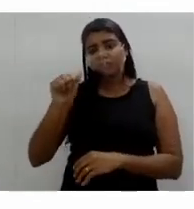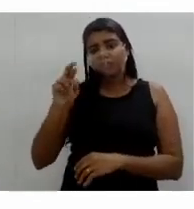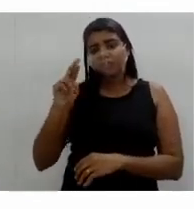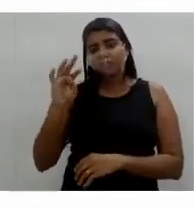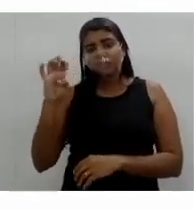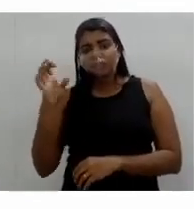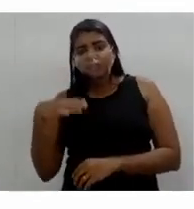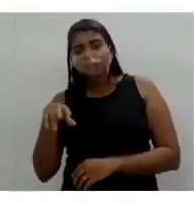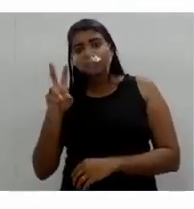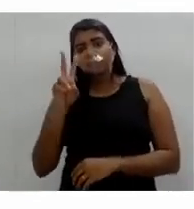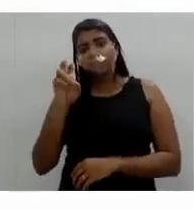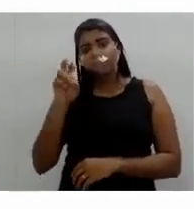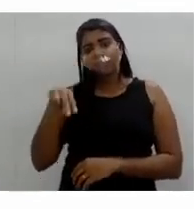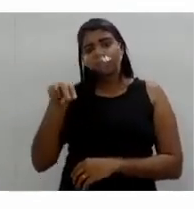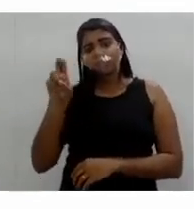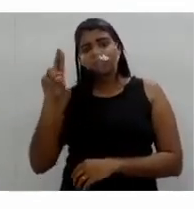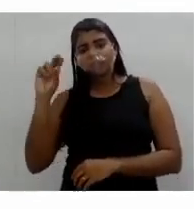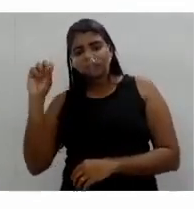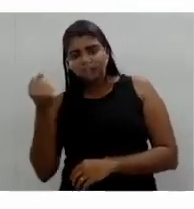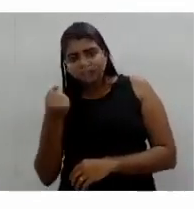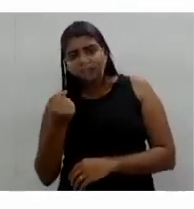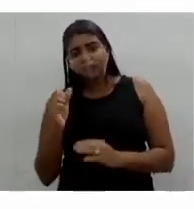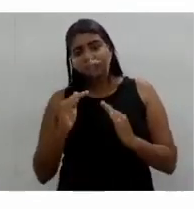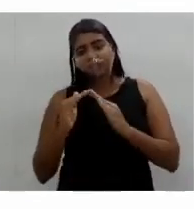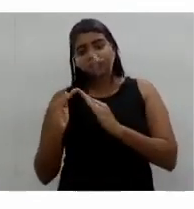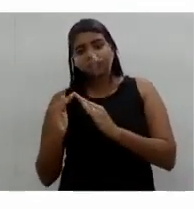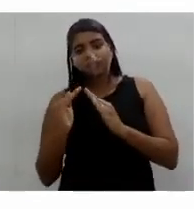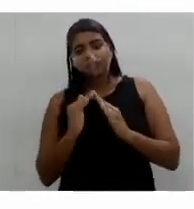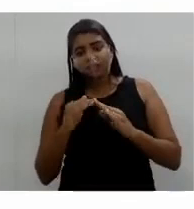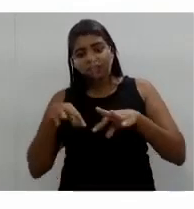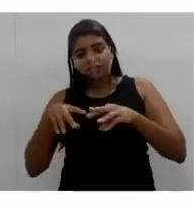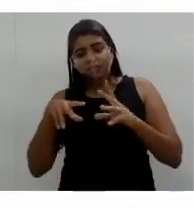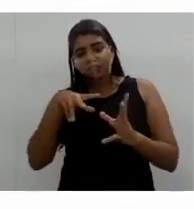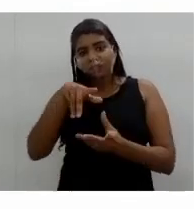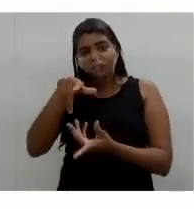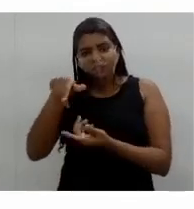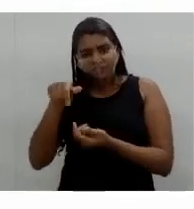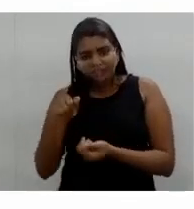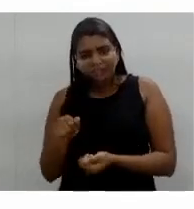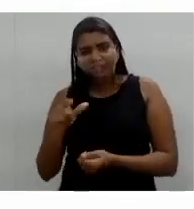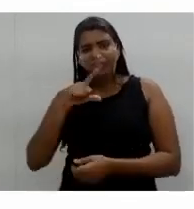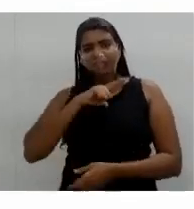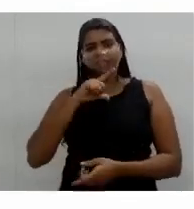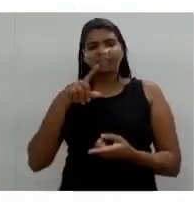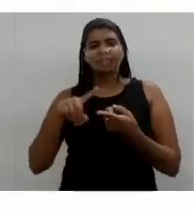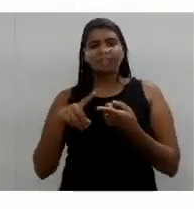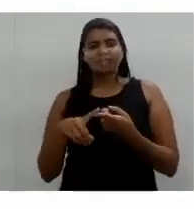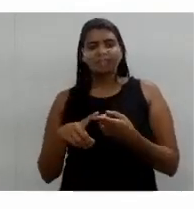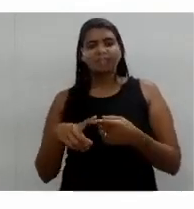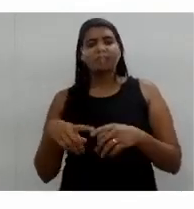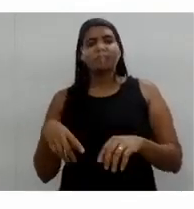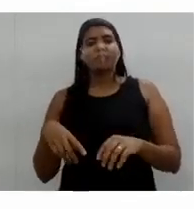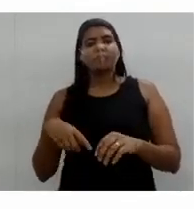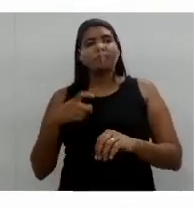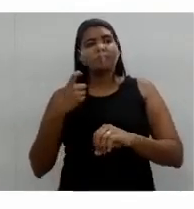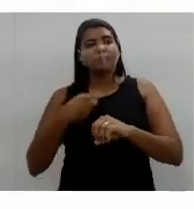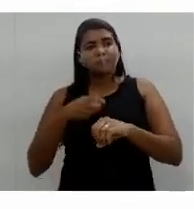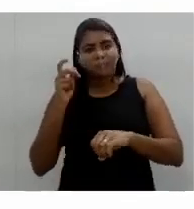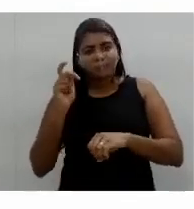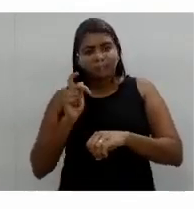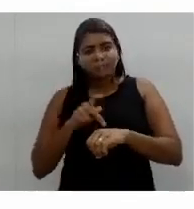né? Além de ser vizinho do planeta Terra, ele também é um planeta rochoso, onde a gente